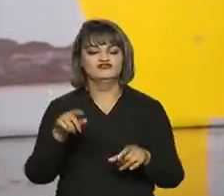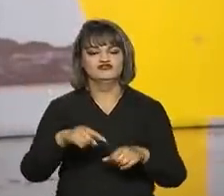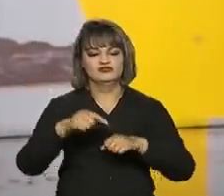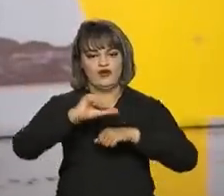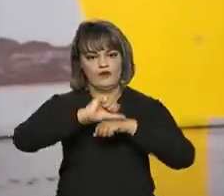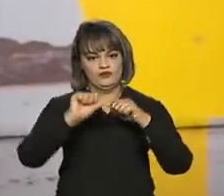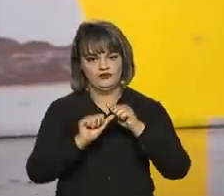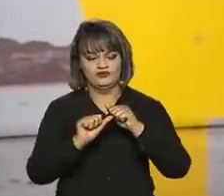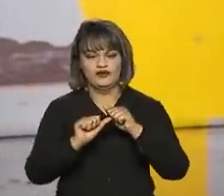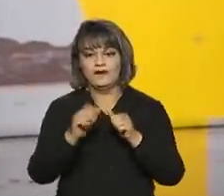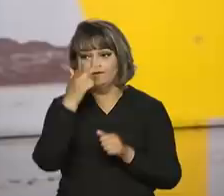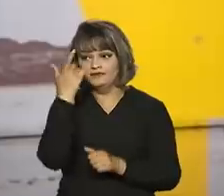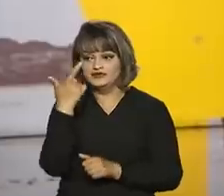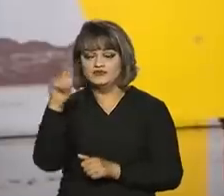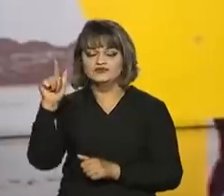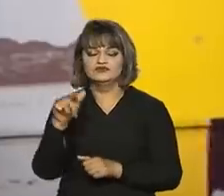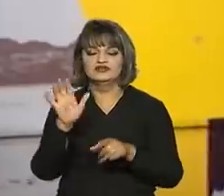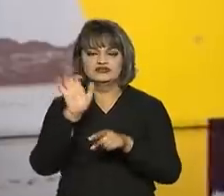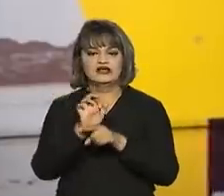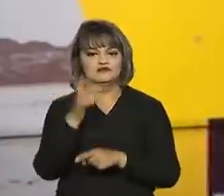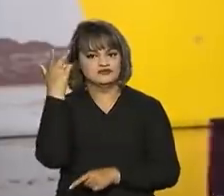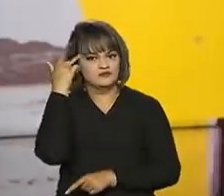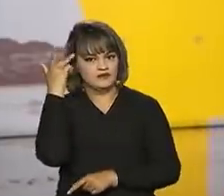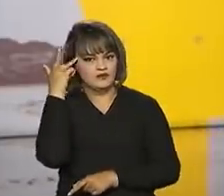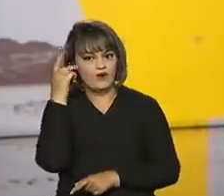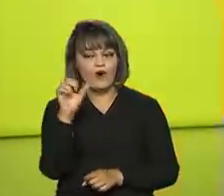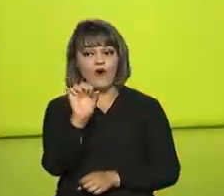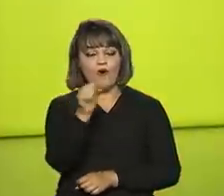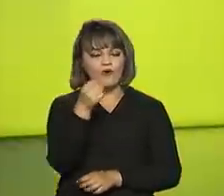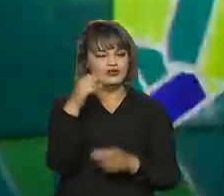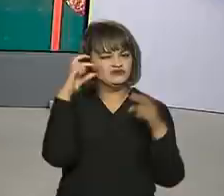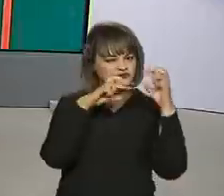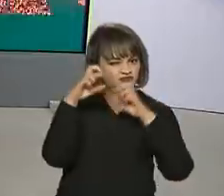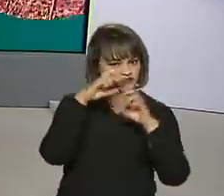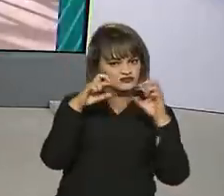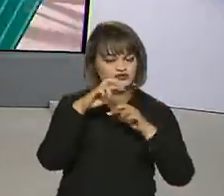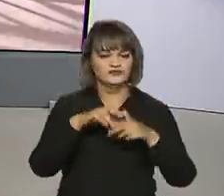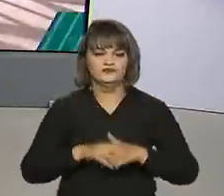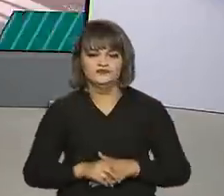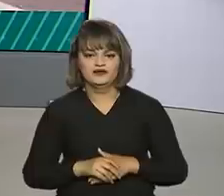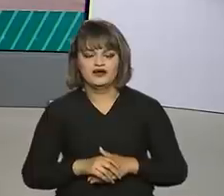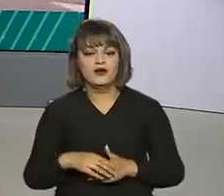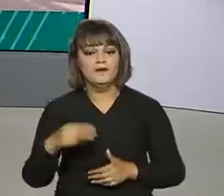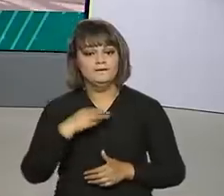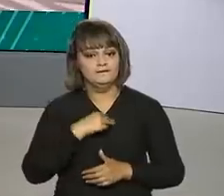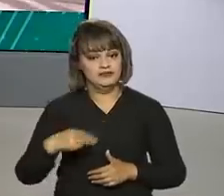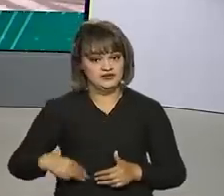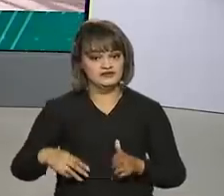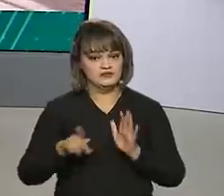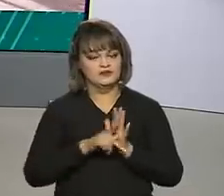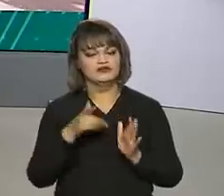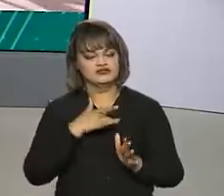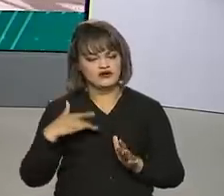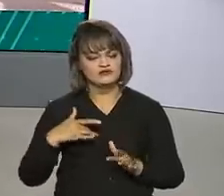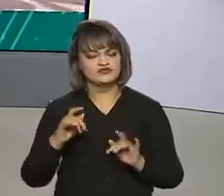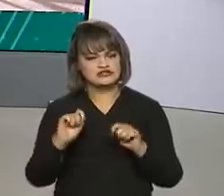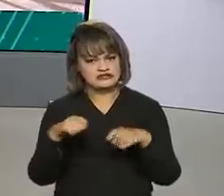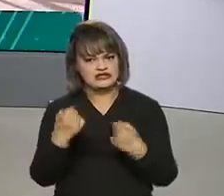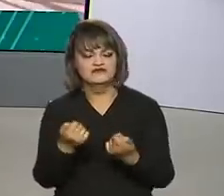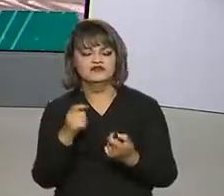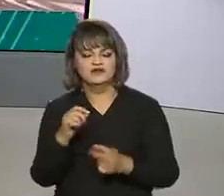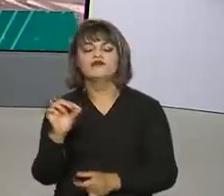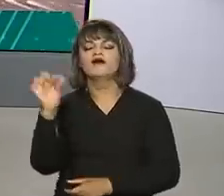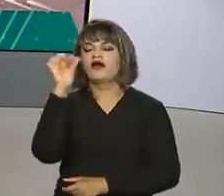os outros três foram em São Paulo a oito casos em investigação o ministro Marcelo Queiroga defendeu a